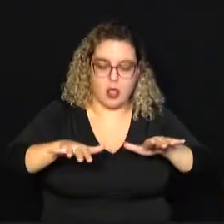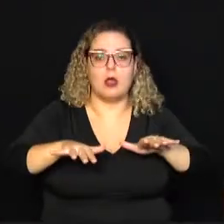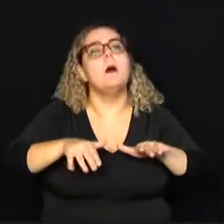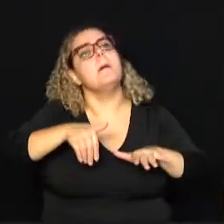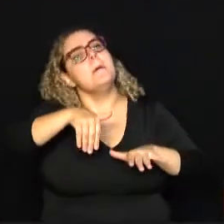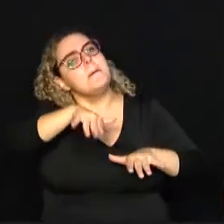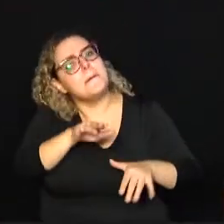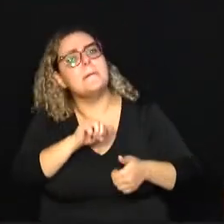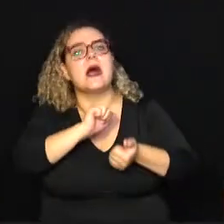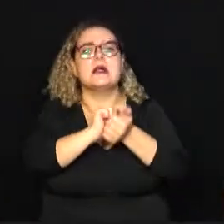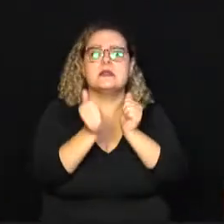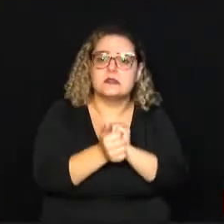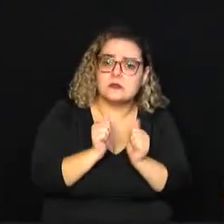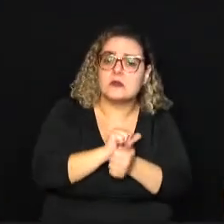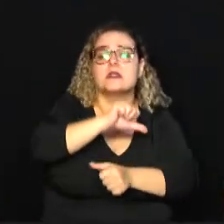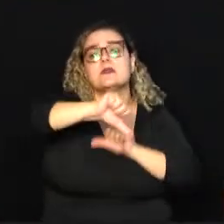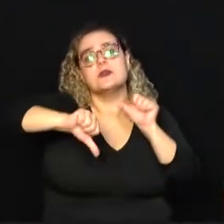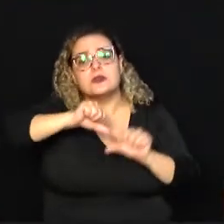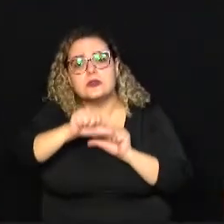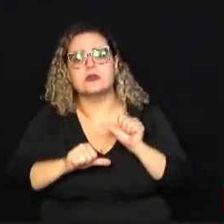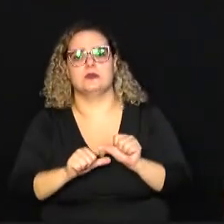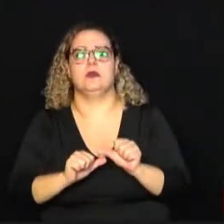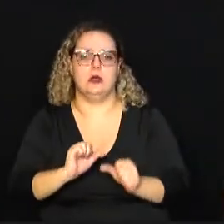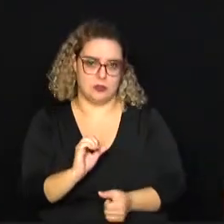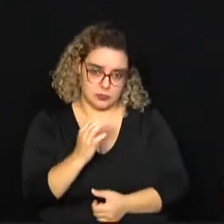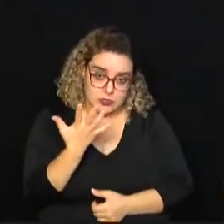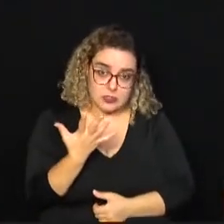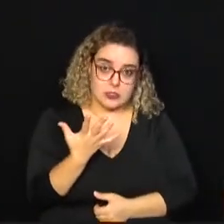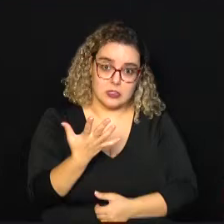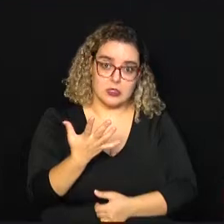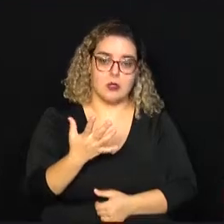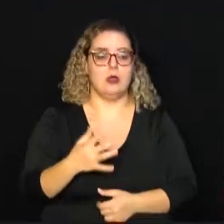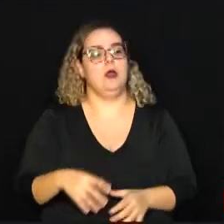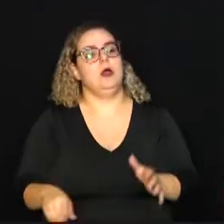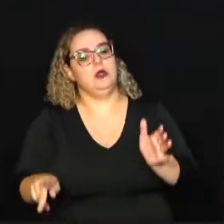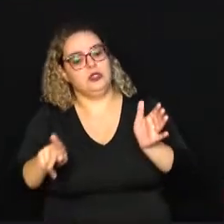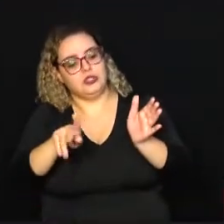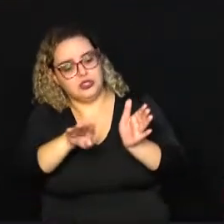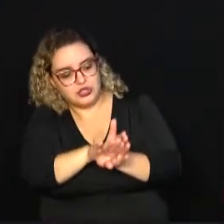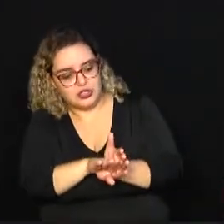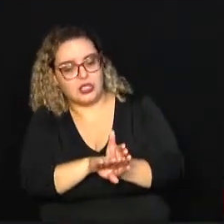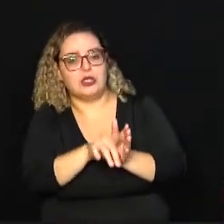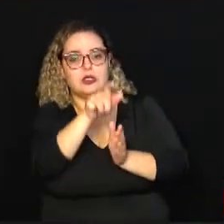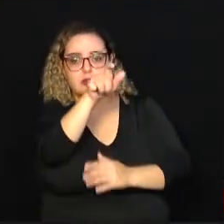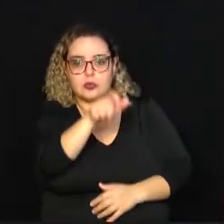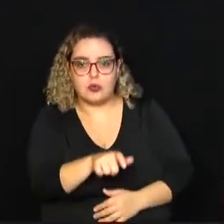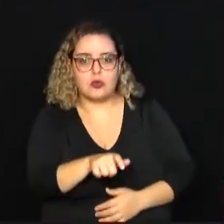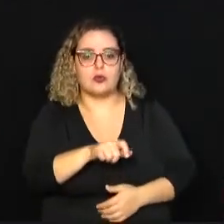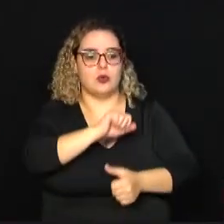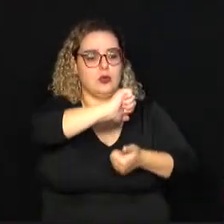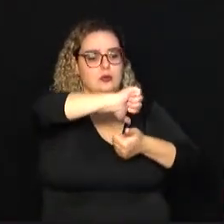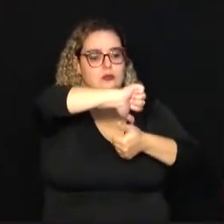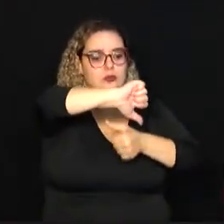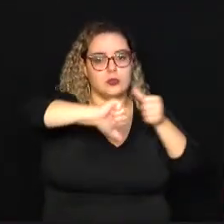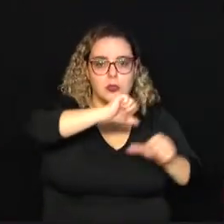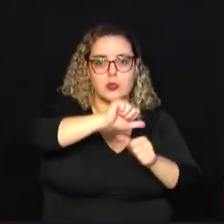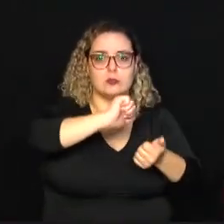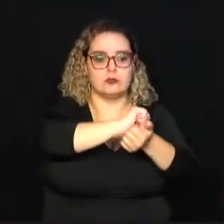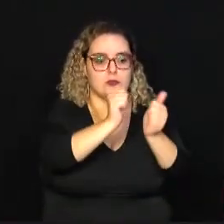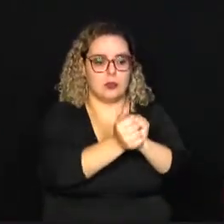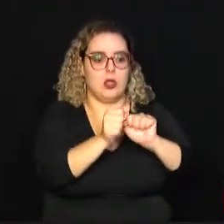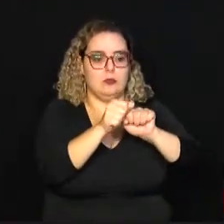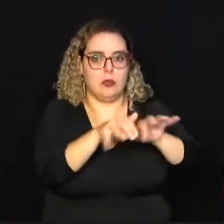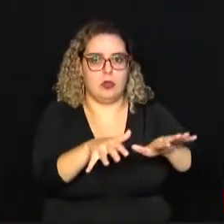Porque mais situações em que ele encontra um hospedeiro, faz essa replicação, se transforma, se replica, vão acontecer. É uma